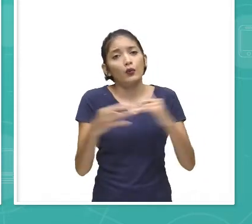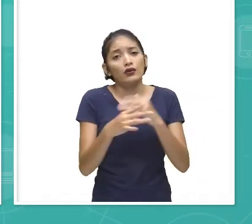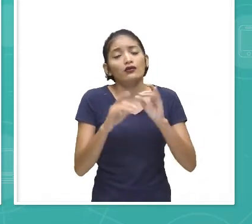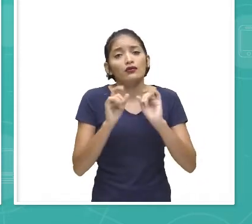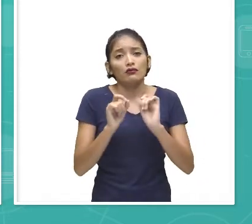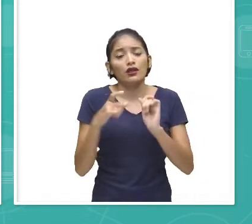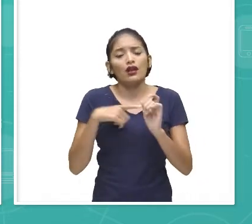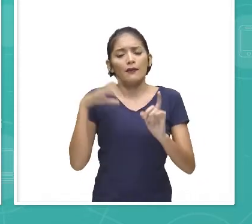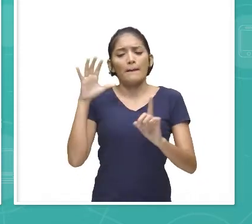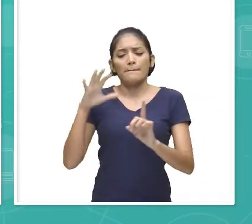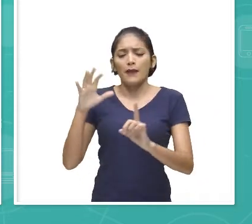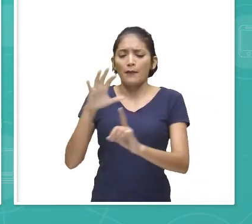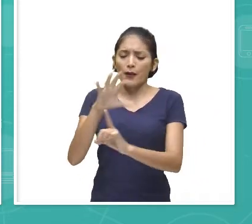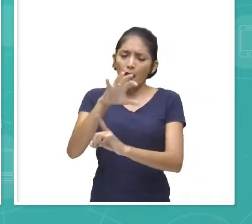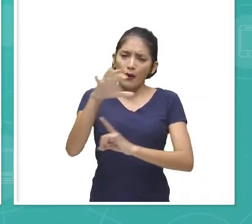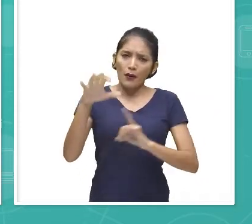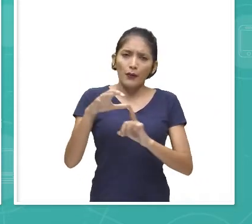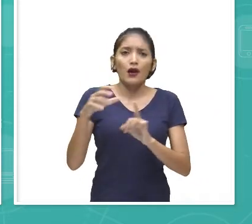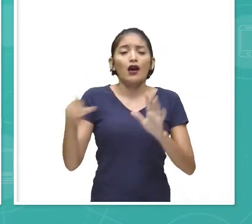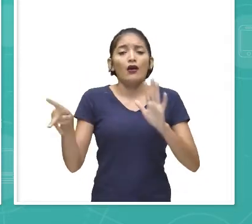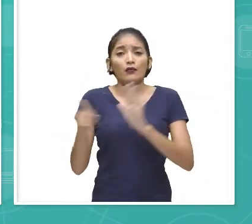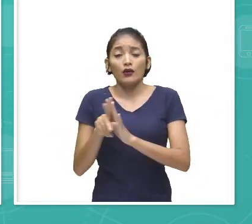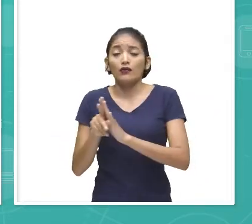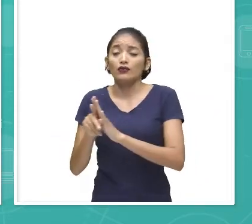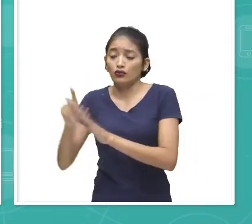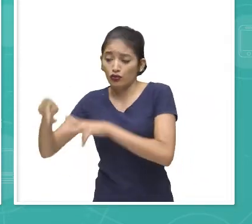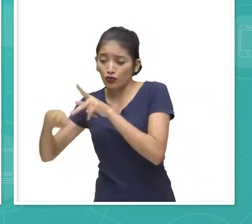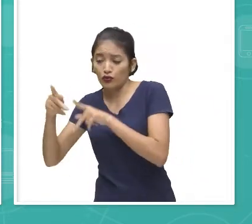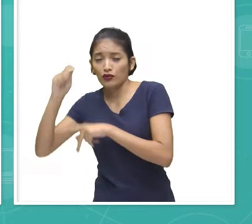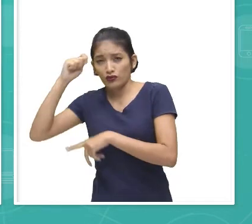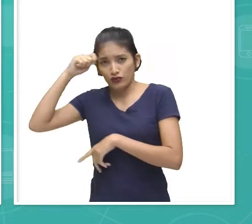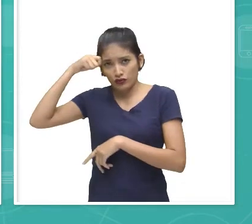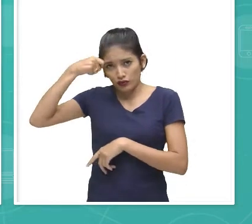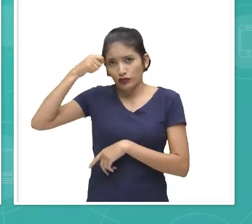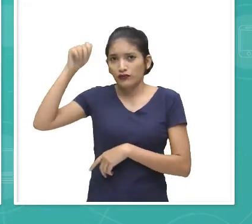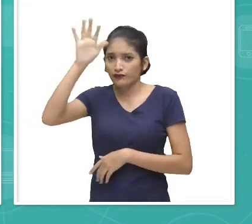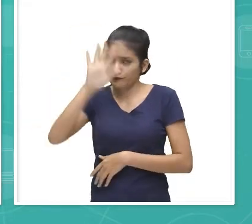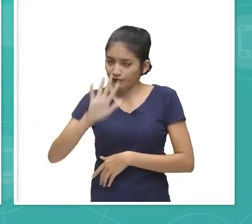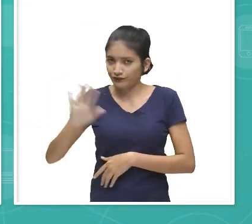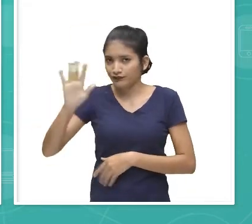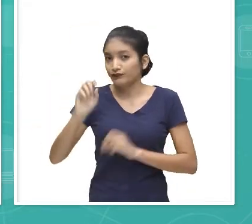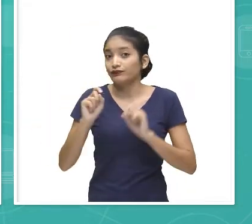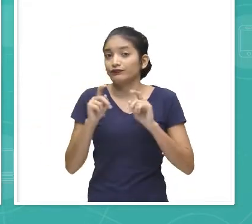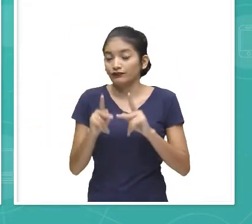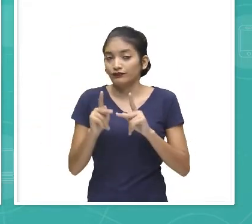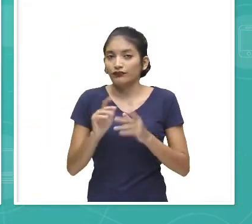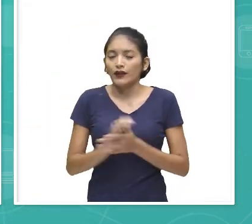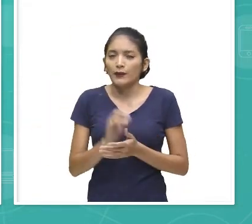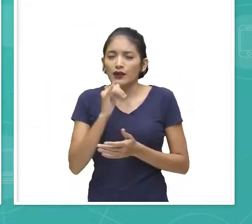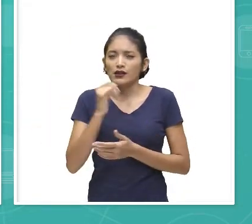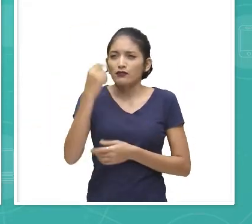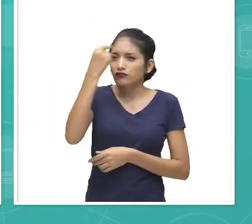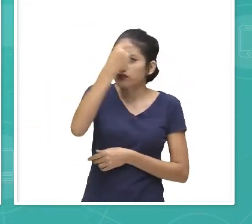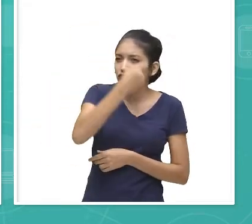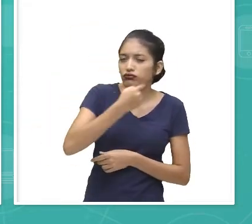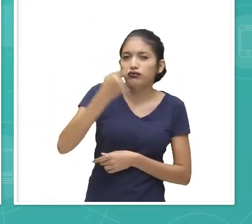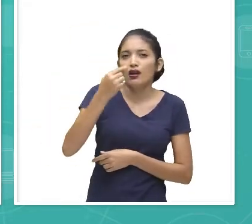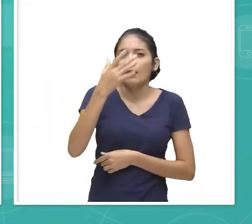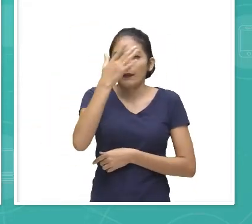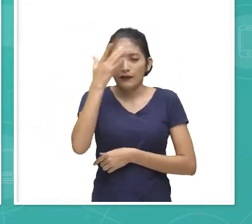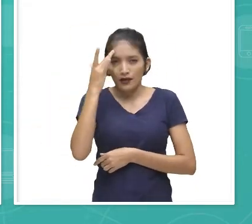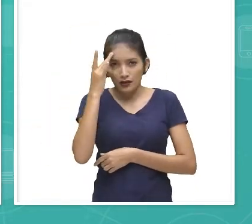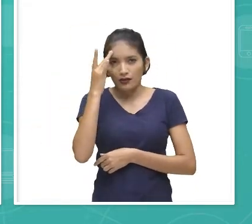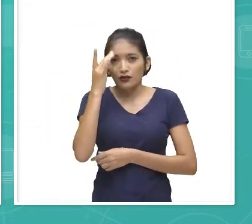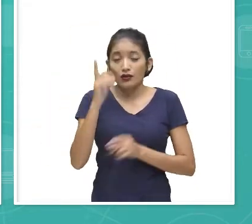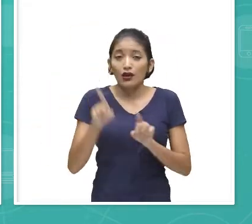uma influência muito forte desses povos da África, né? No rosto das pessoas,